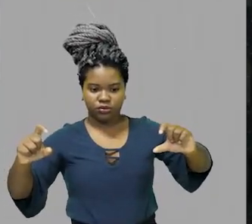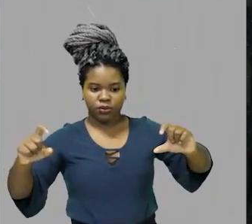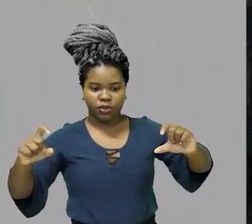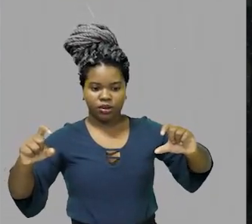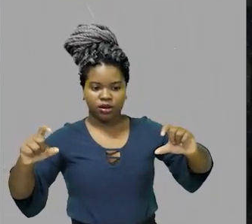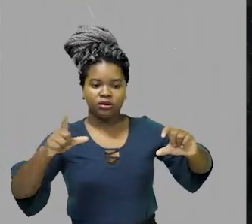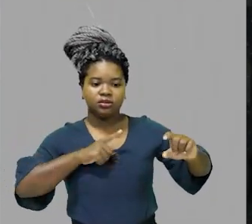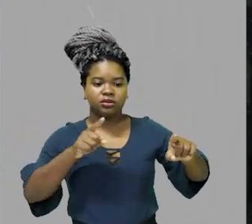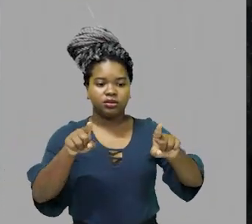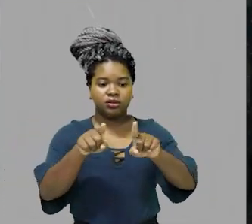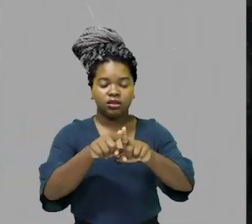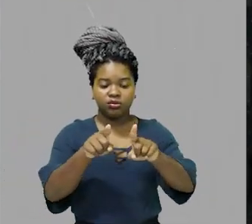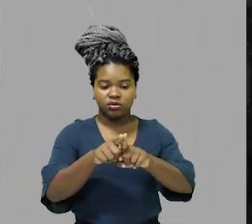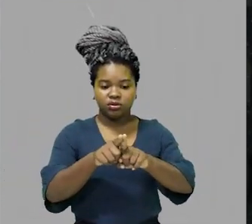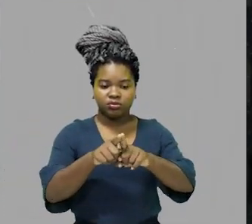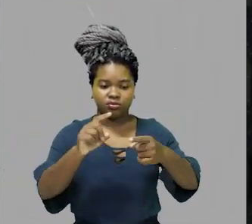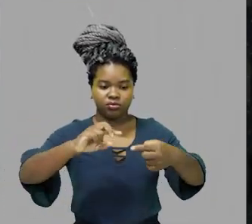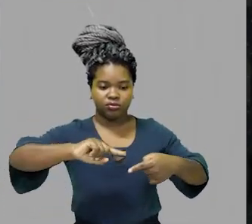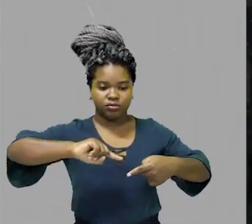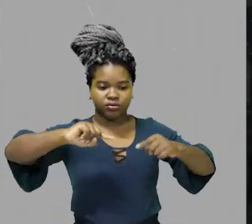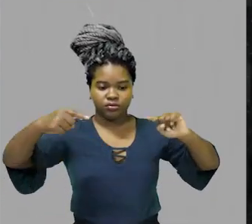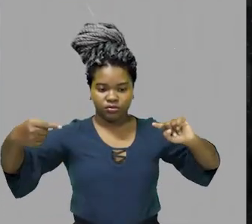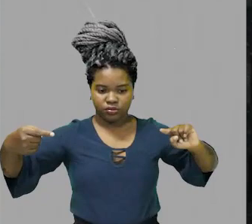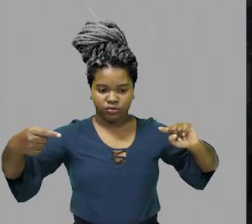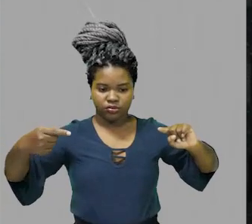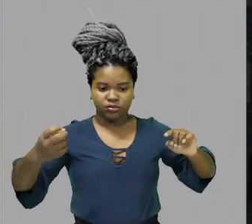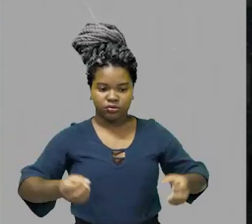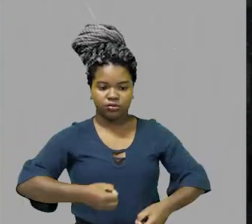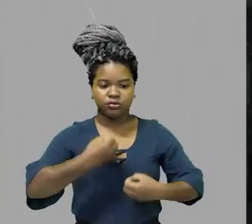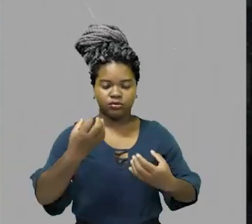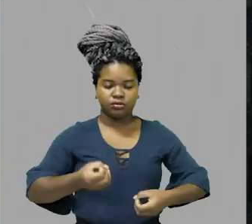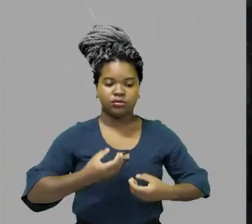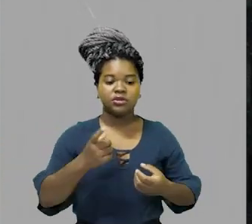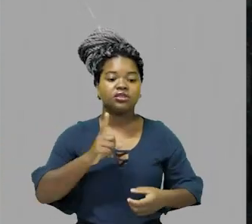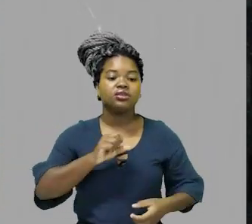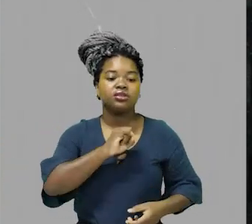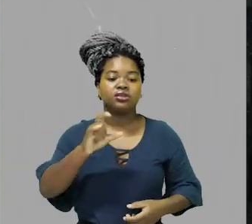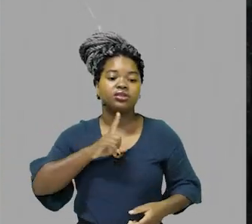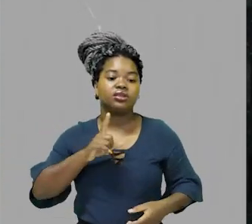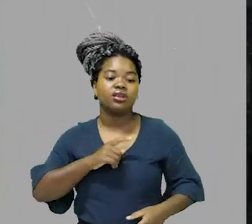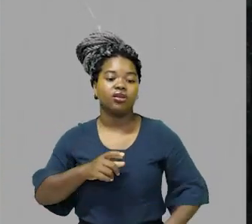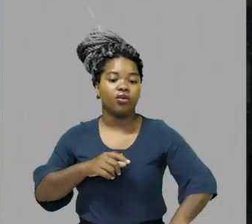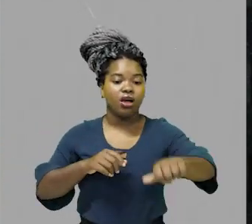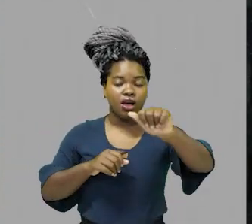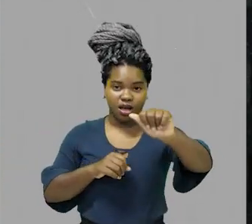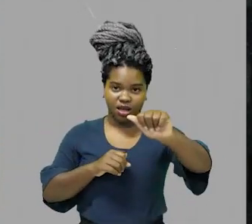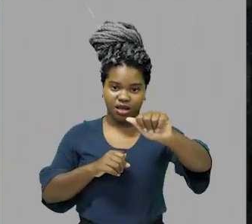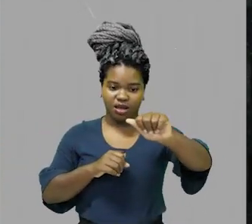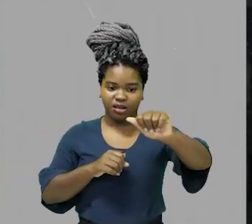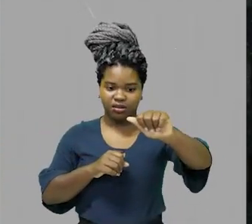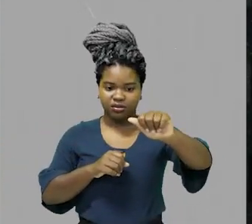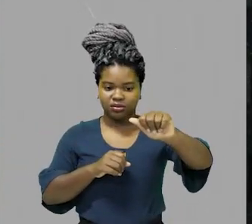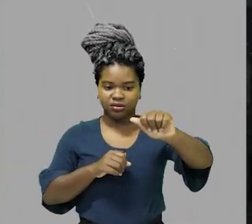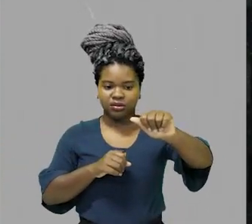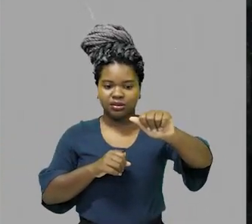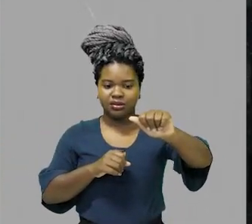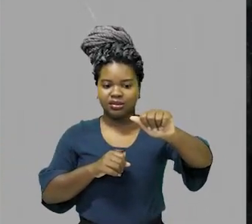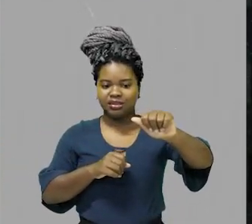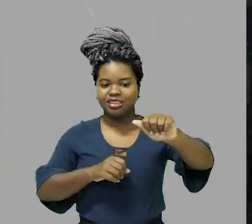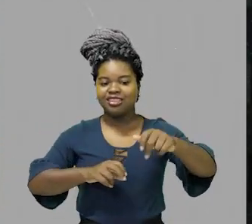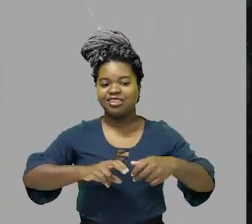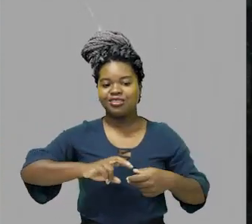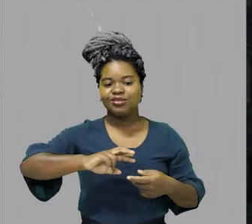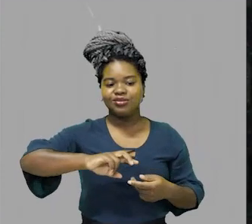RNA que é fabricado. Se eu tenho, por exemplo, adenina no DNA, no RNA vai ser uracila. Se eu